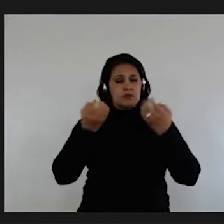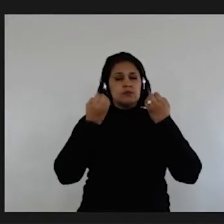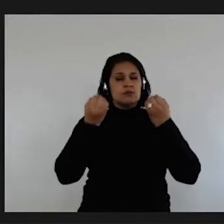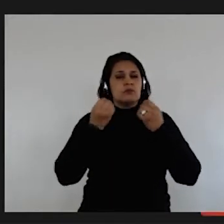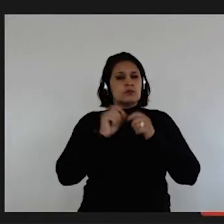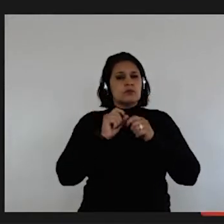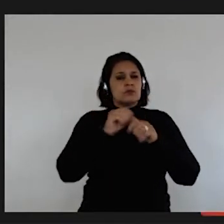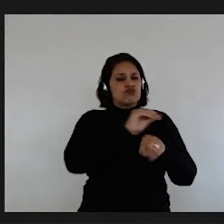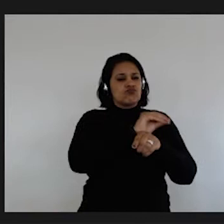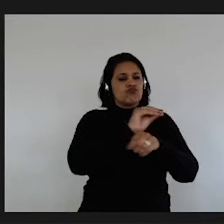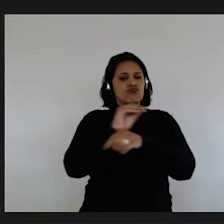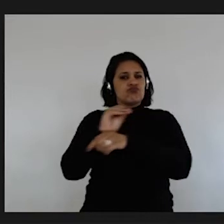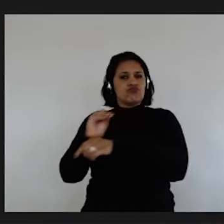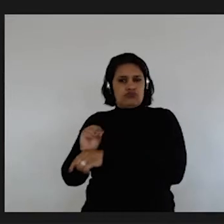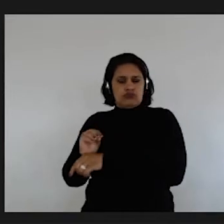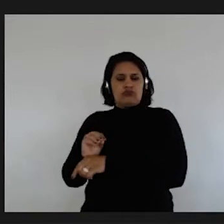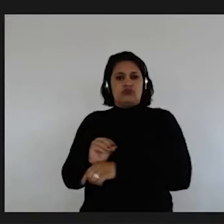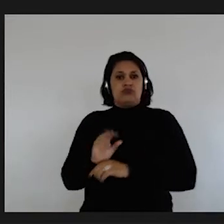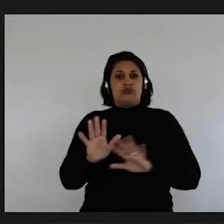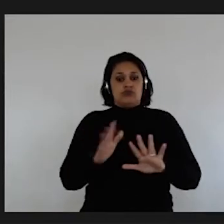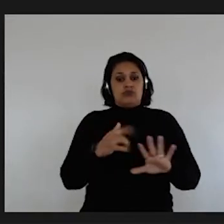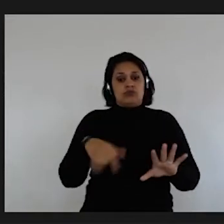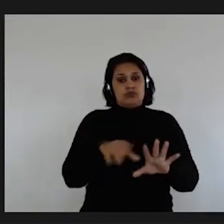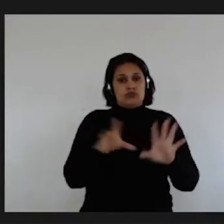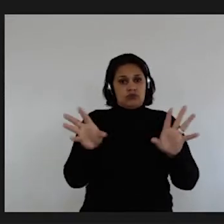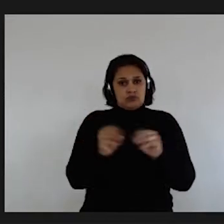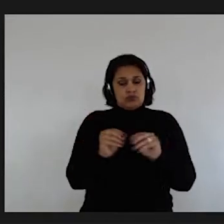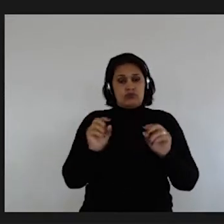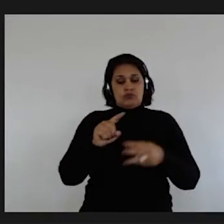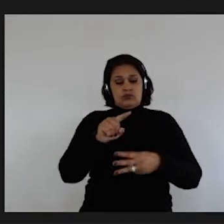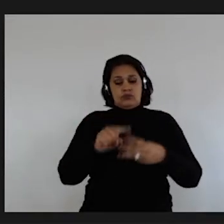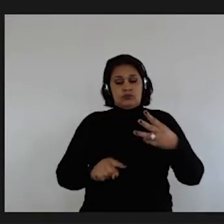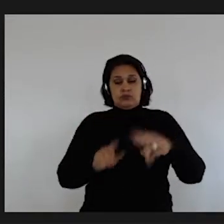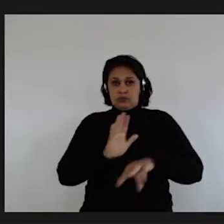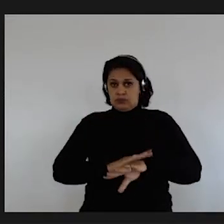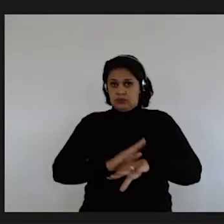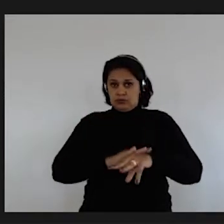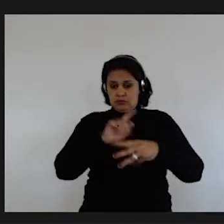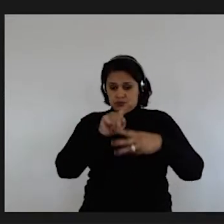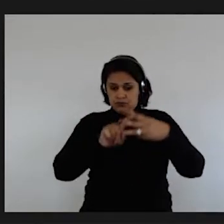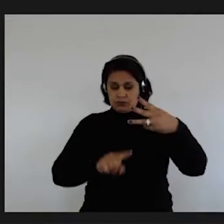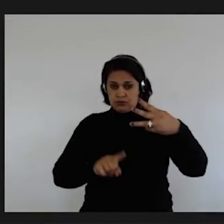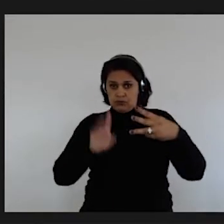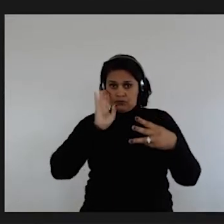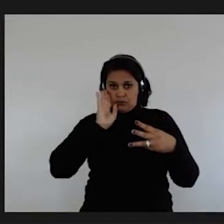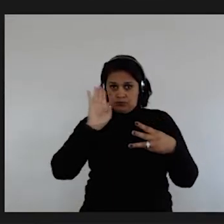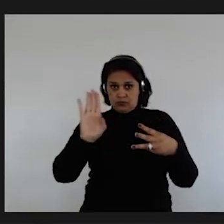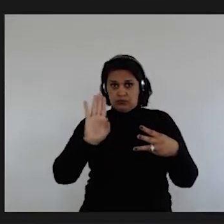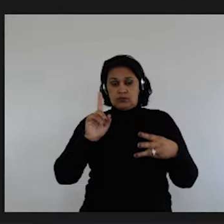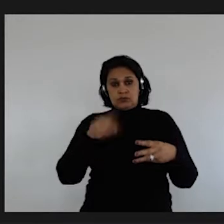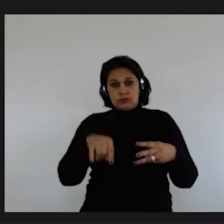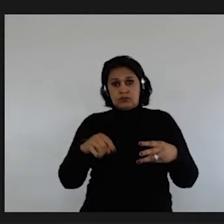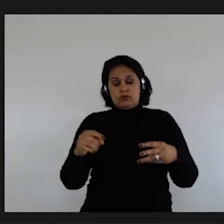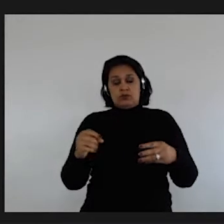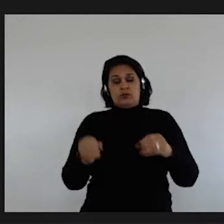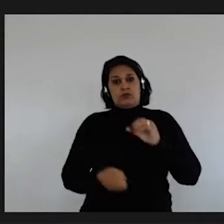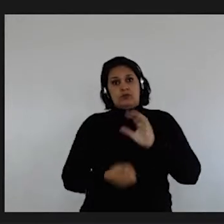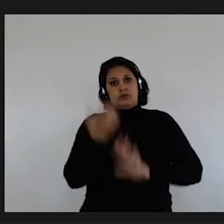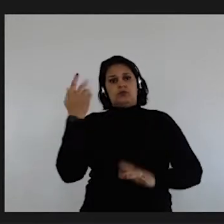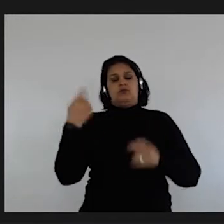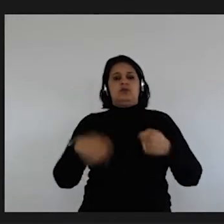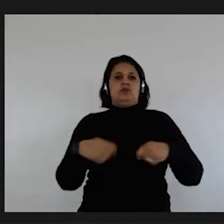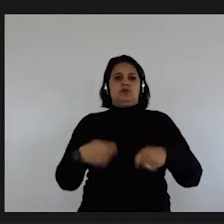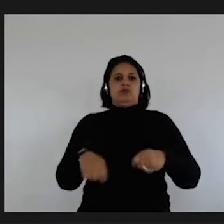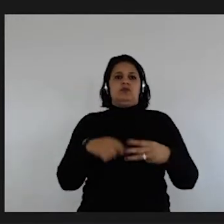fome. Resumidamente, nós passamos por 3 grandes momentos em que se exacerbou a necessidade de um corpo legal